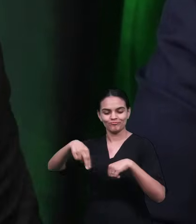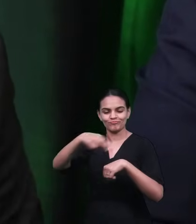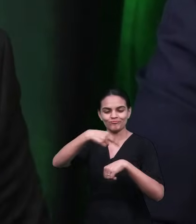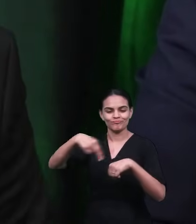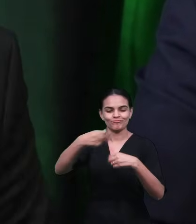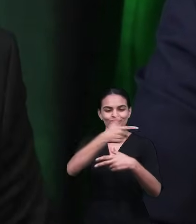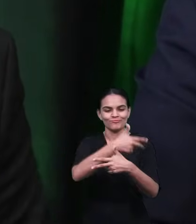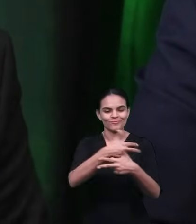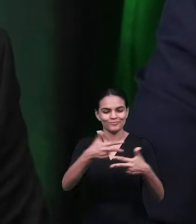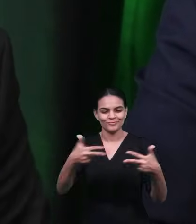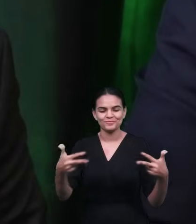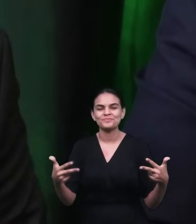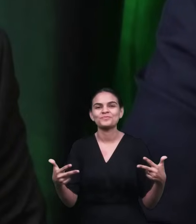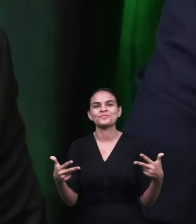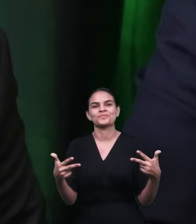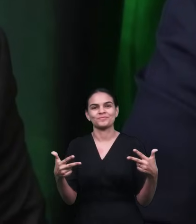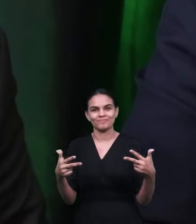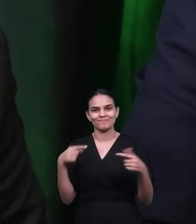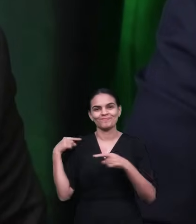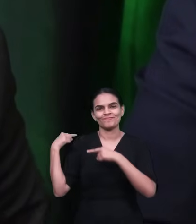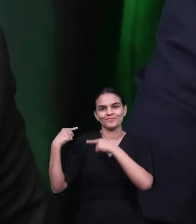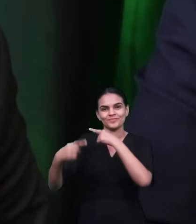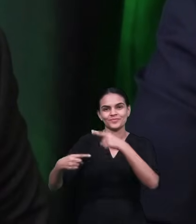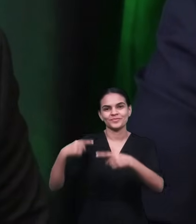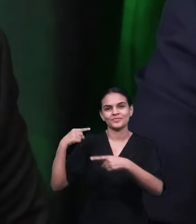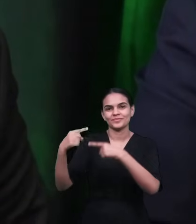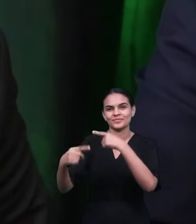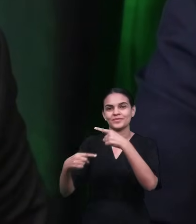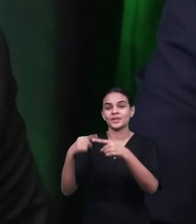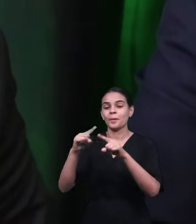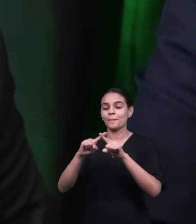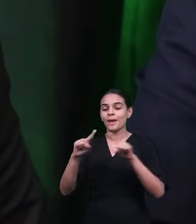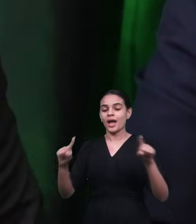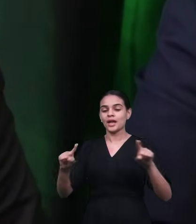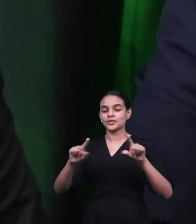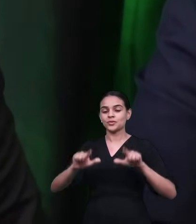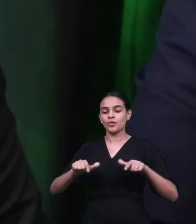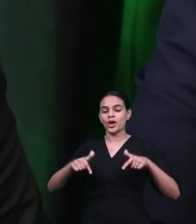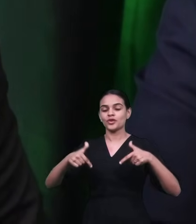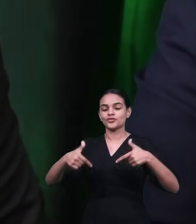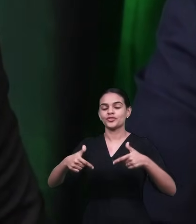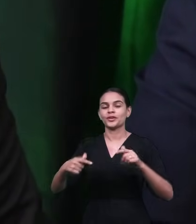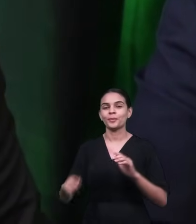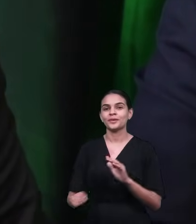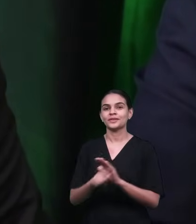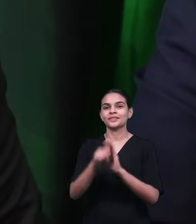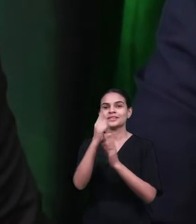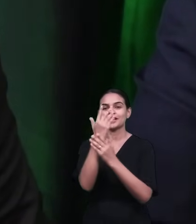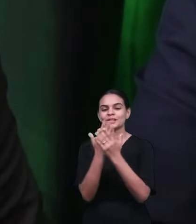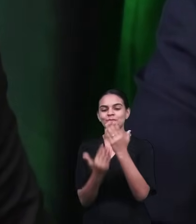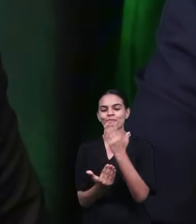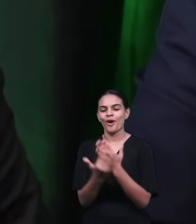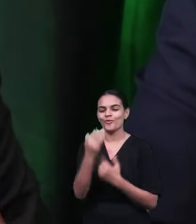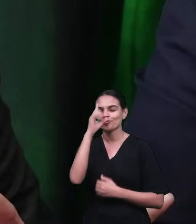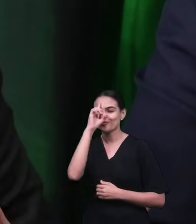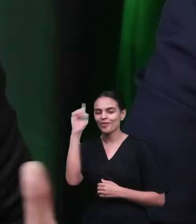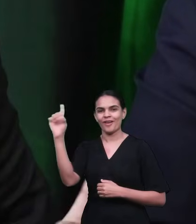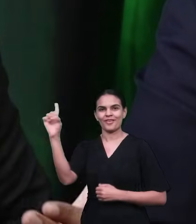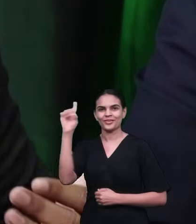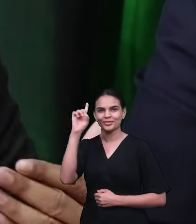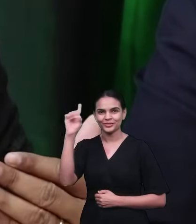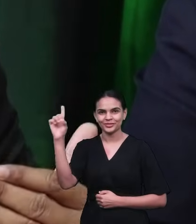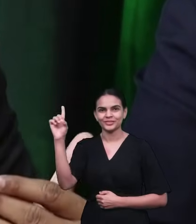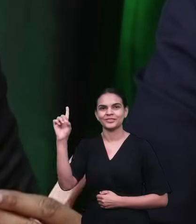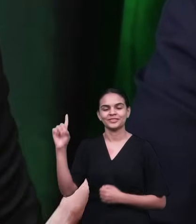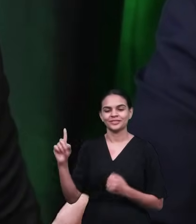dele. Então, mas tudo isto era Deus quem faria. Não seria não dependeria de Abraão. É tanto que a Bíblia diz que ele